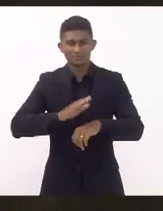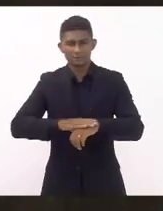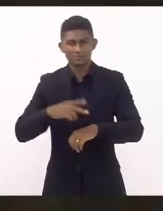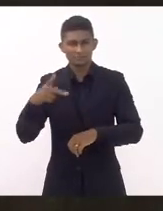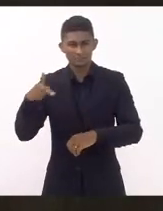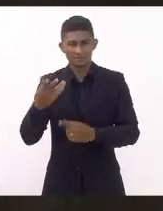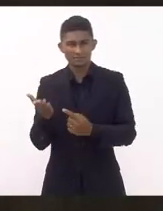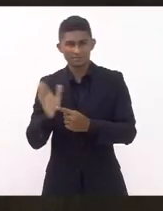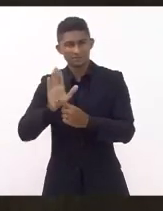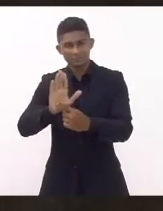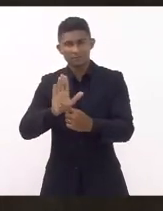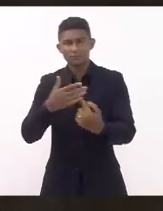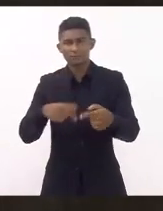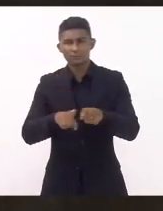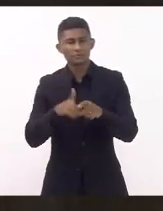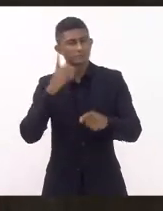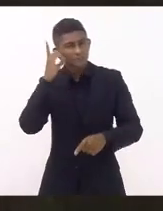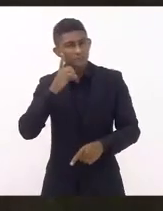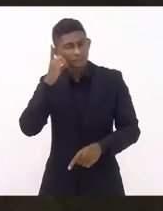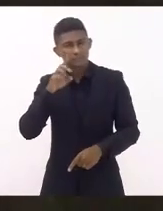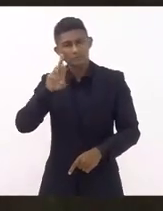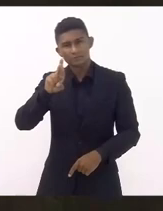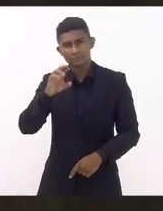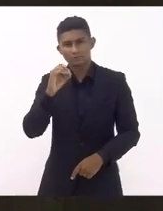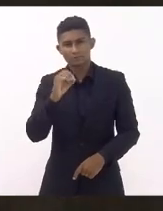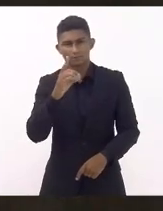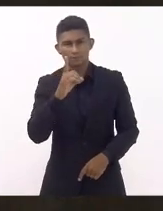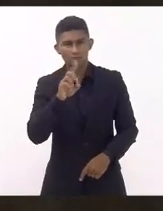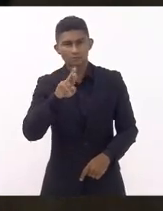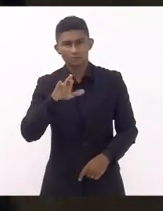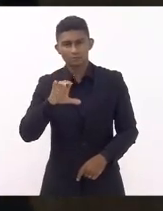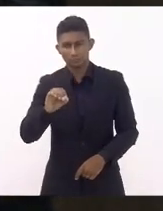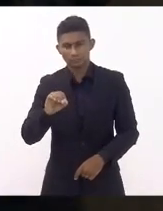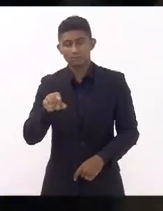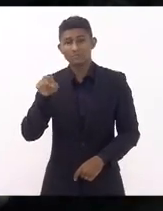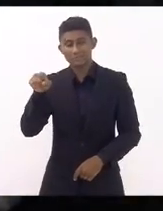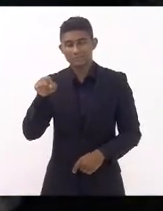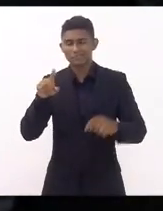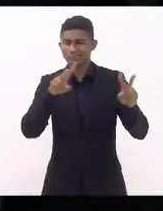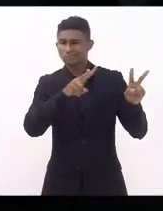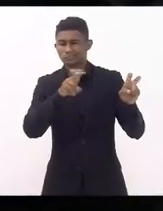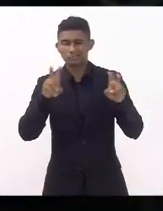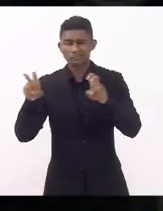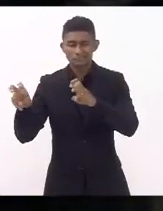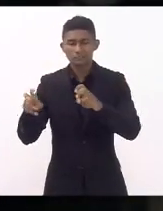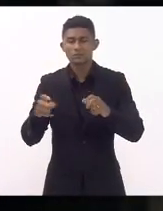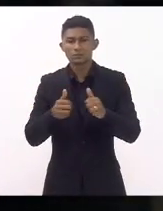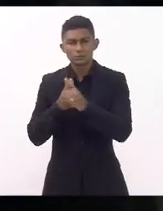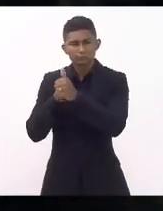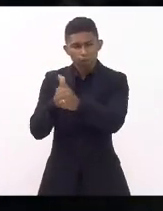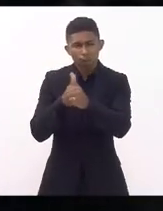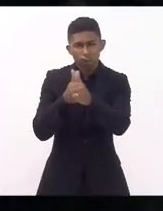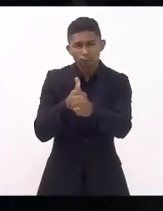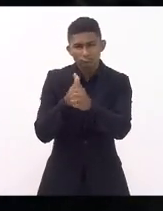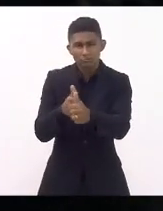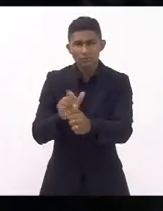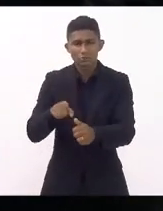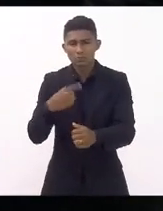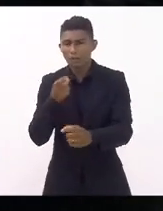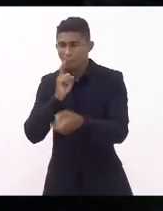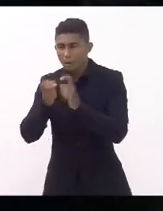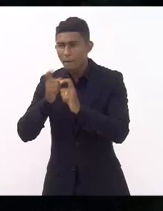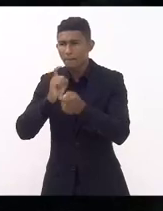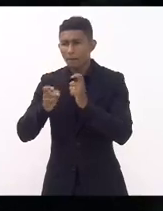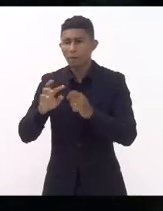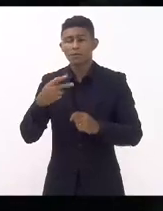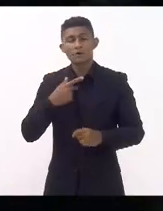deputado Rodrigo Amorim acompanhou o tema nos projetos correlatos, nós debatemos muito aqui, mas eu quero dizer, senhor presidente,